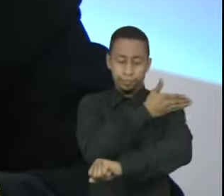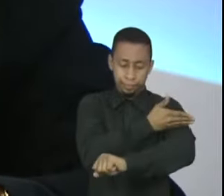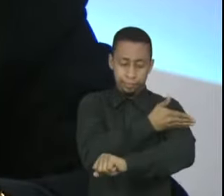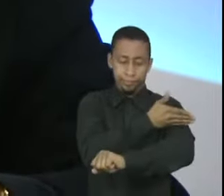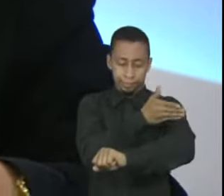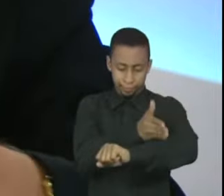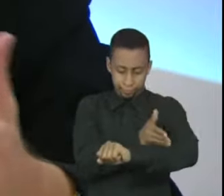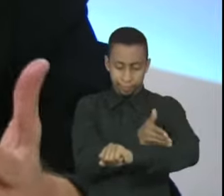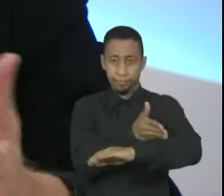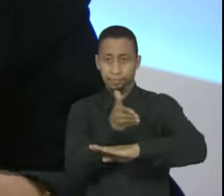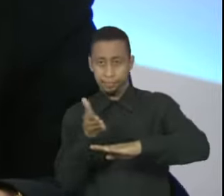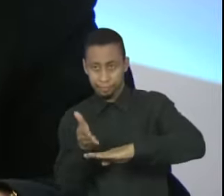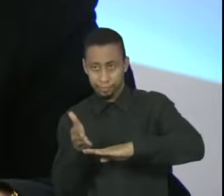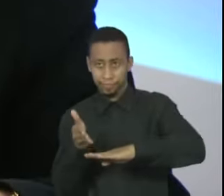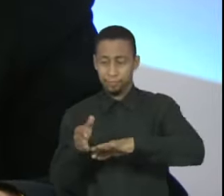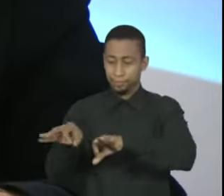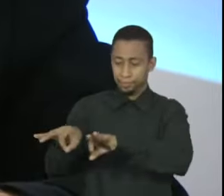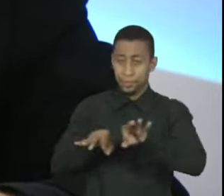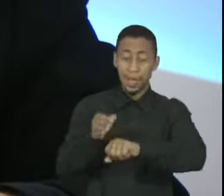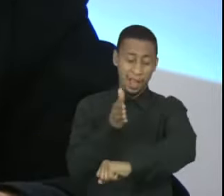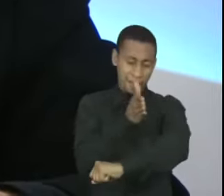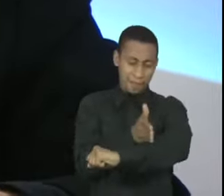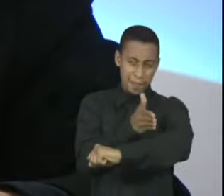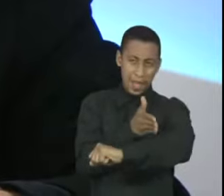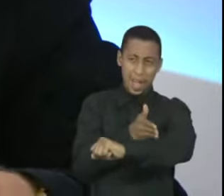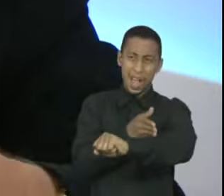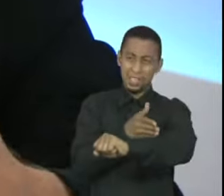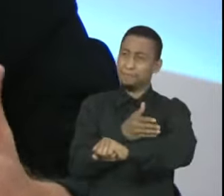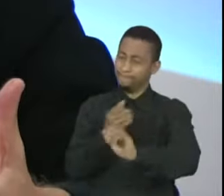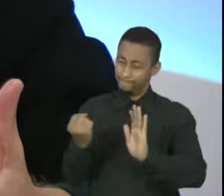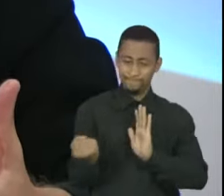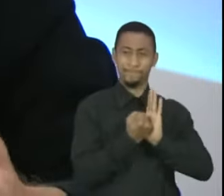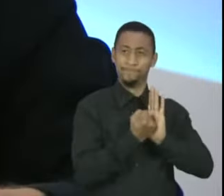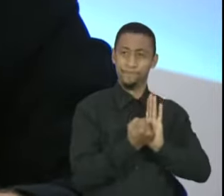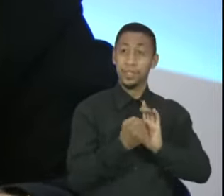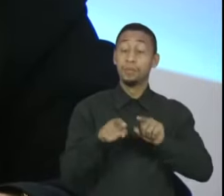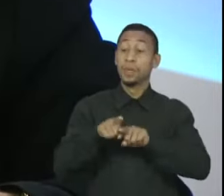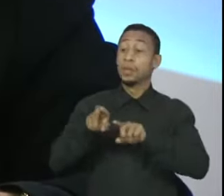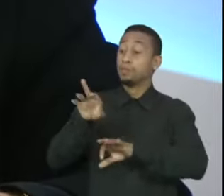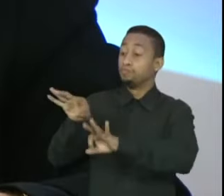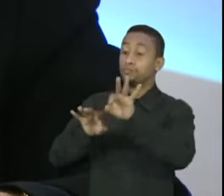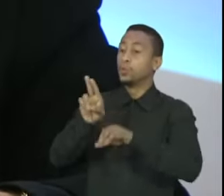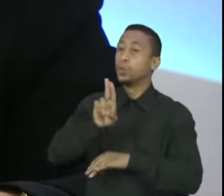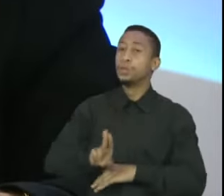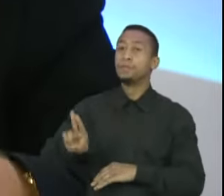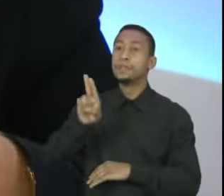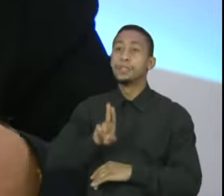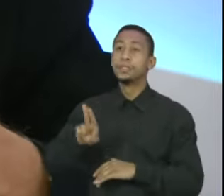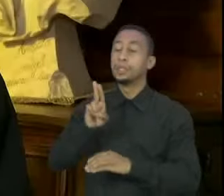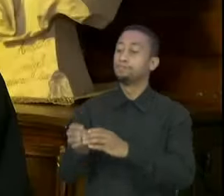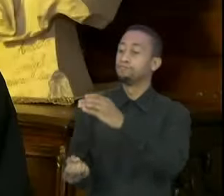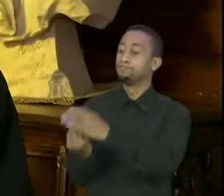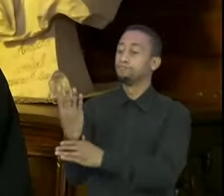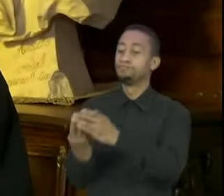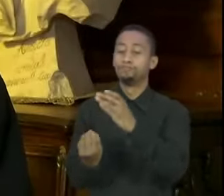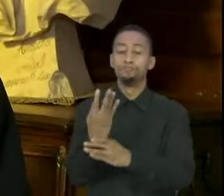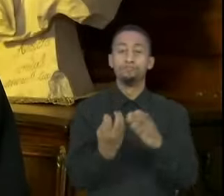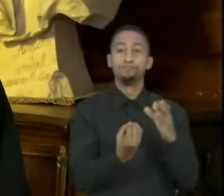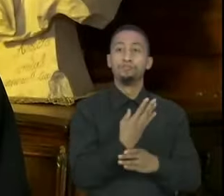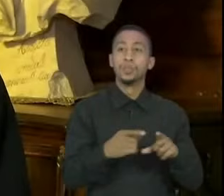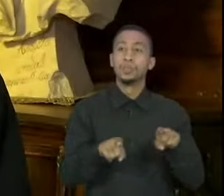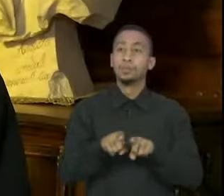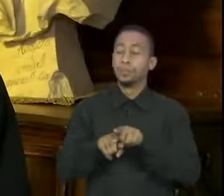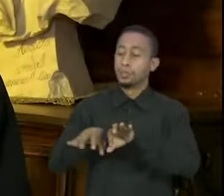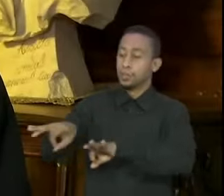idade média marcando muito Idade Média organizou universidades certo participou da vida